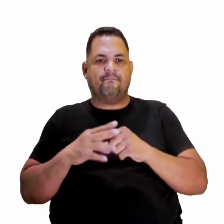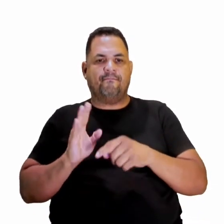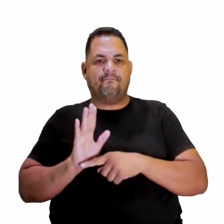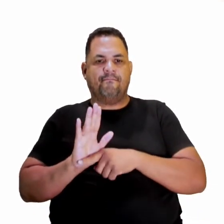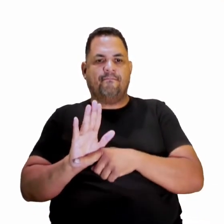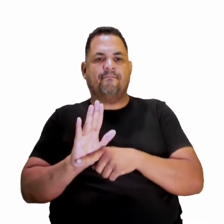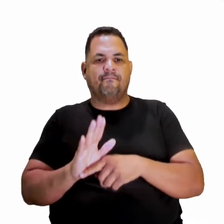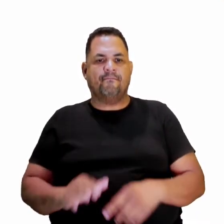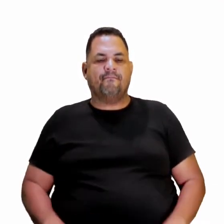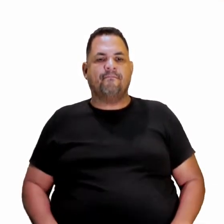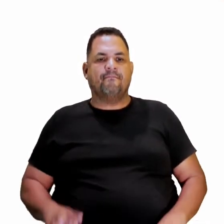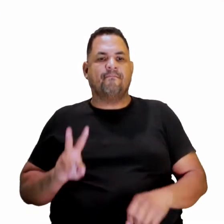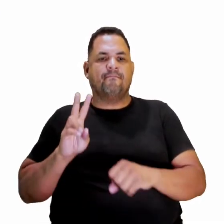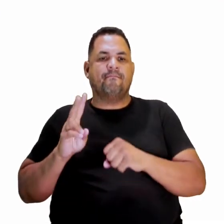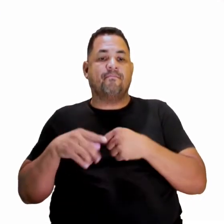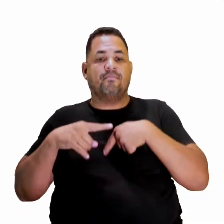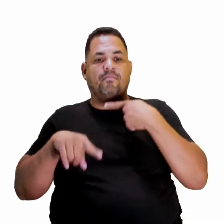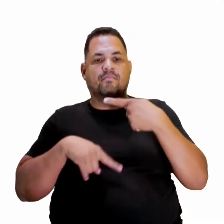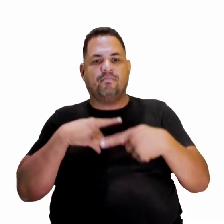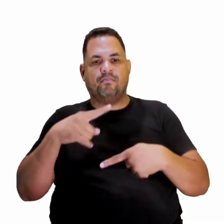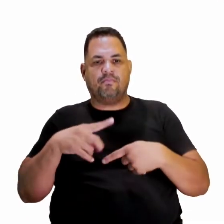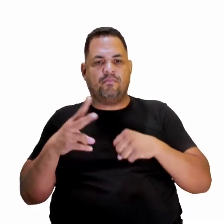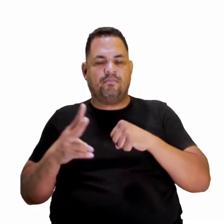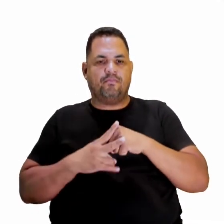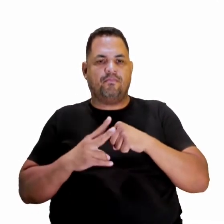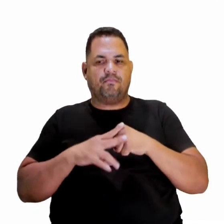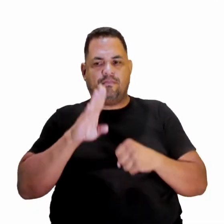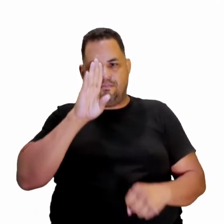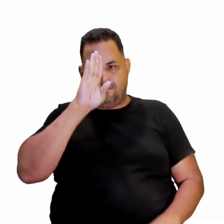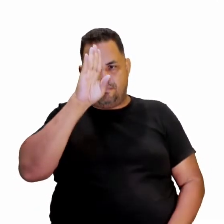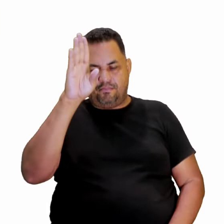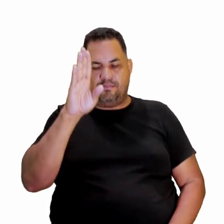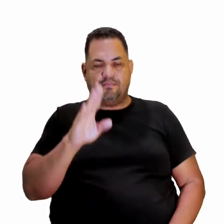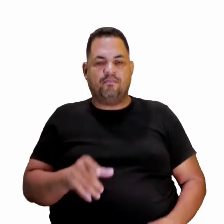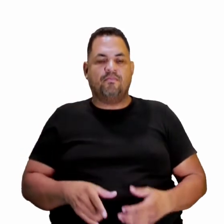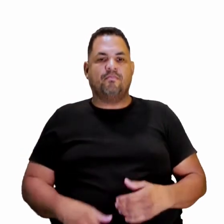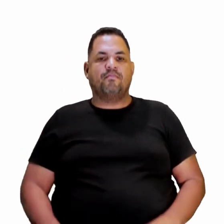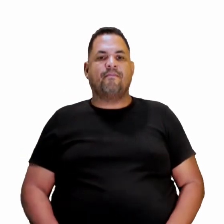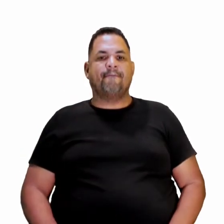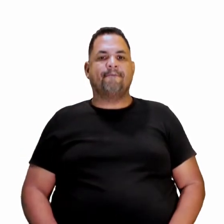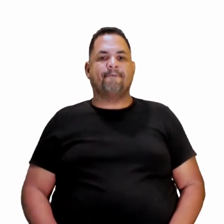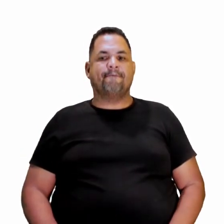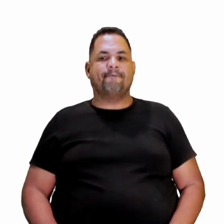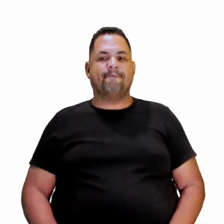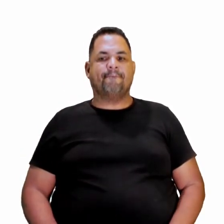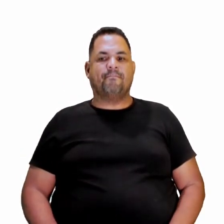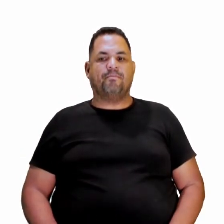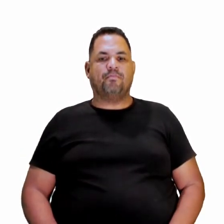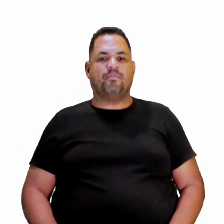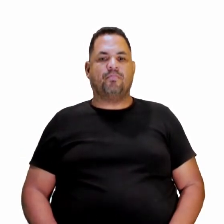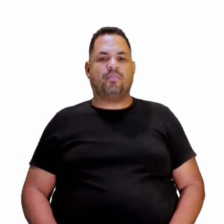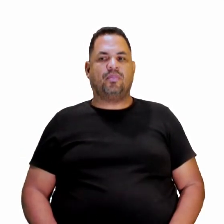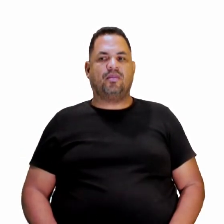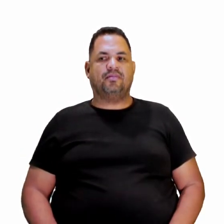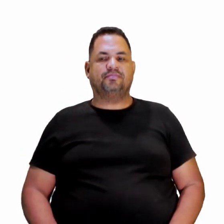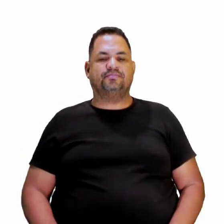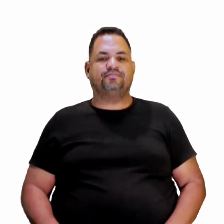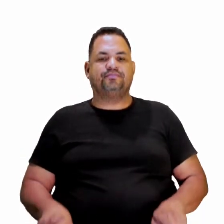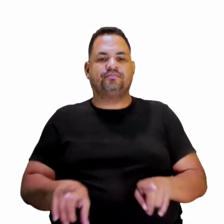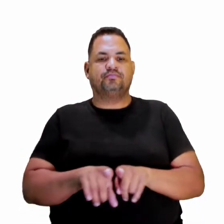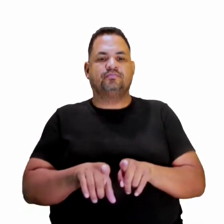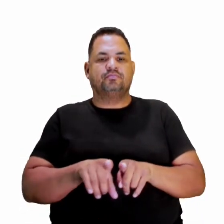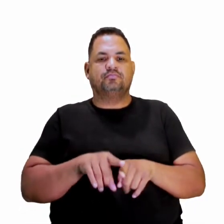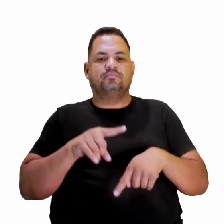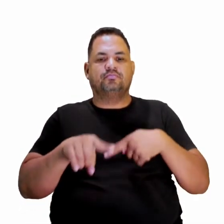auxiliar, not e o verbo principal, certo? Então, ele sempre vem antes do not e do verbo, e ele vem